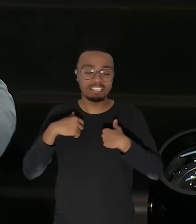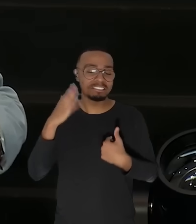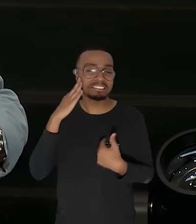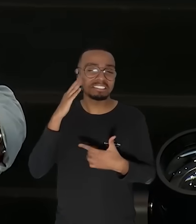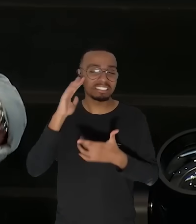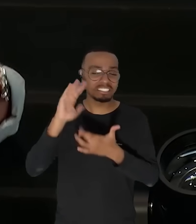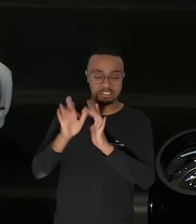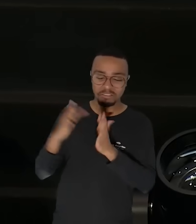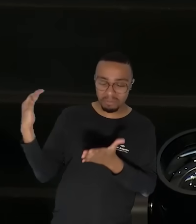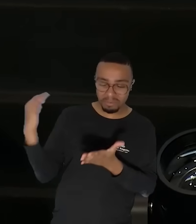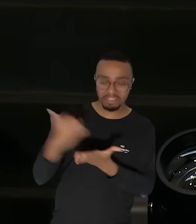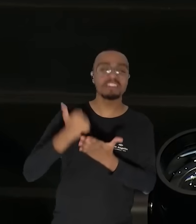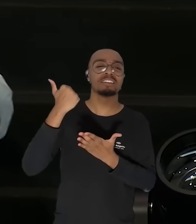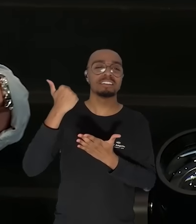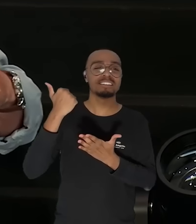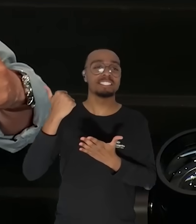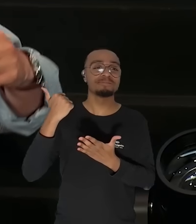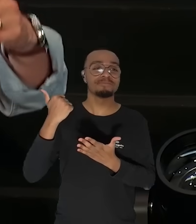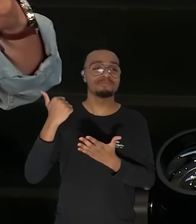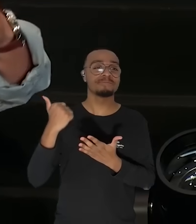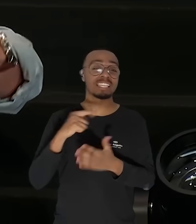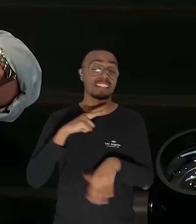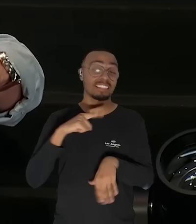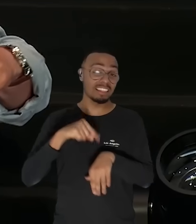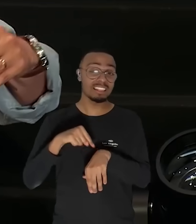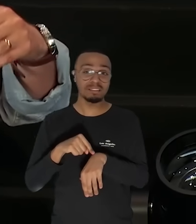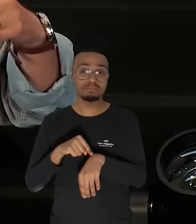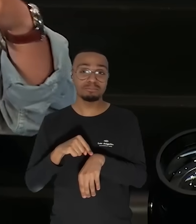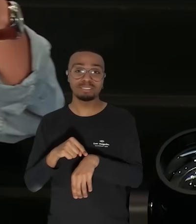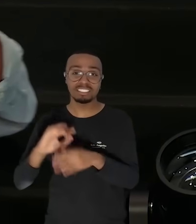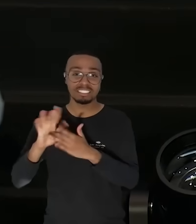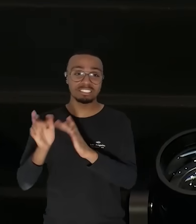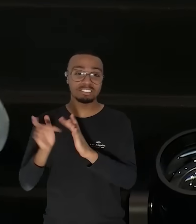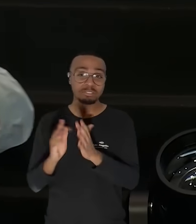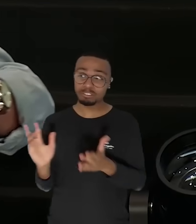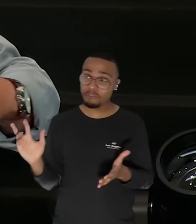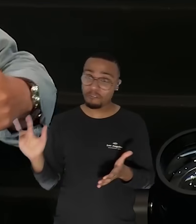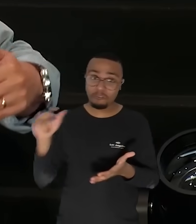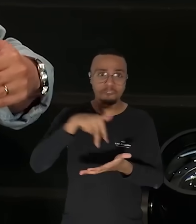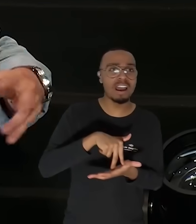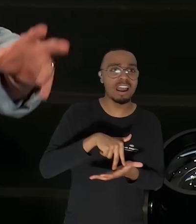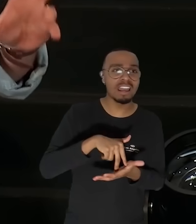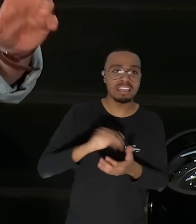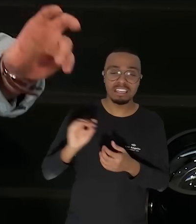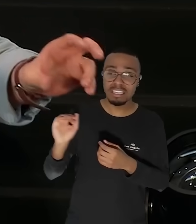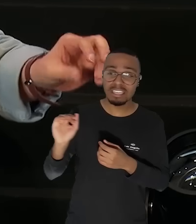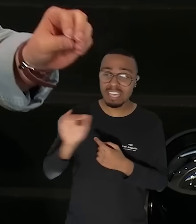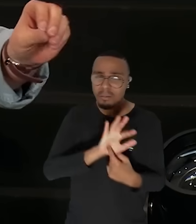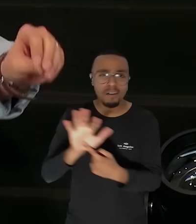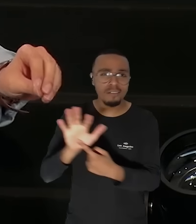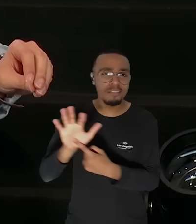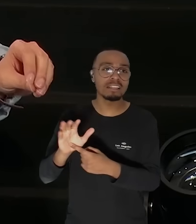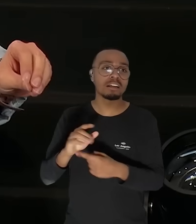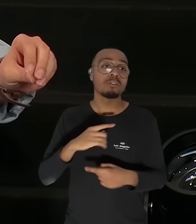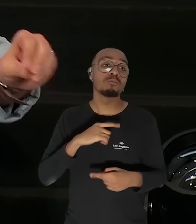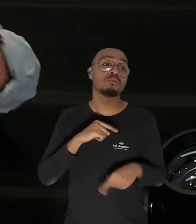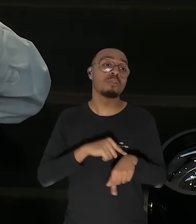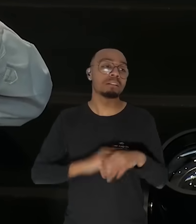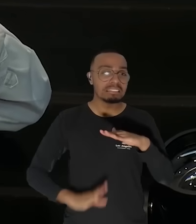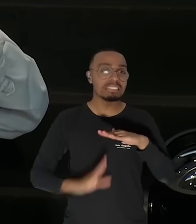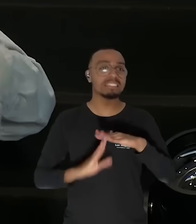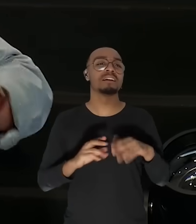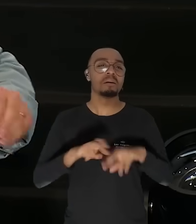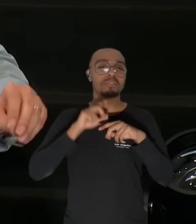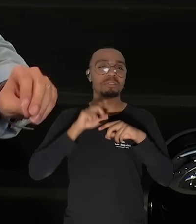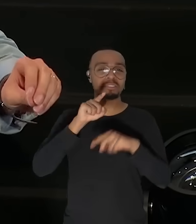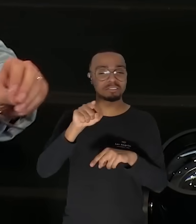algumas vezes Ele vem no limite. E algumas vezes Ele vem na hora limite. E é por isso que o Evangelho não tem tédio para quem serve a